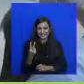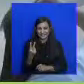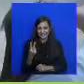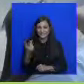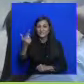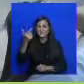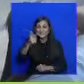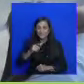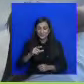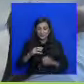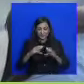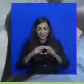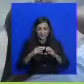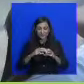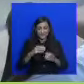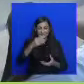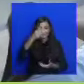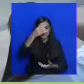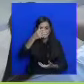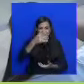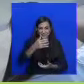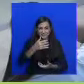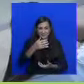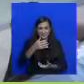Bola que será colocada no suporte superior.